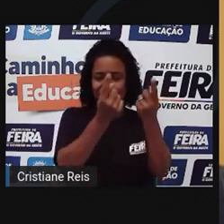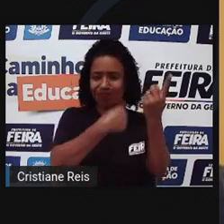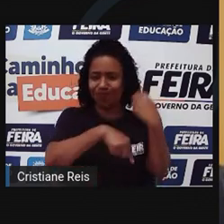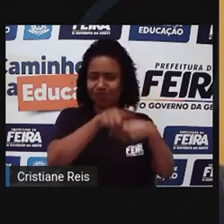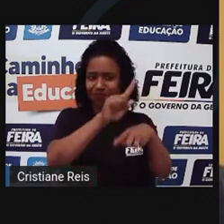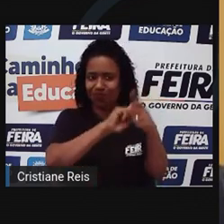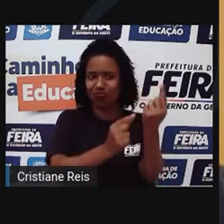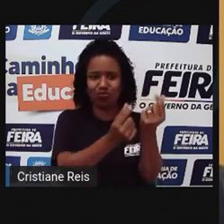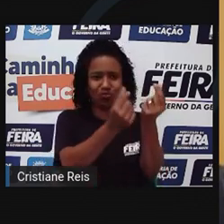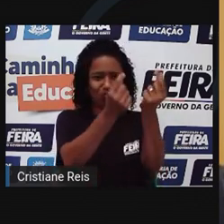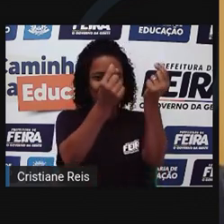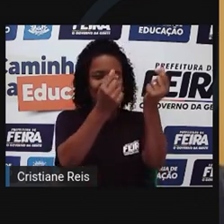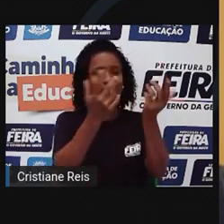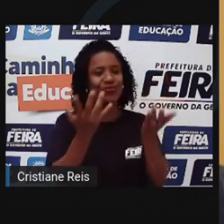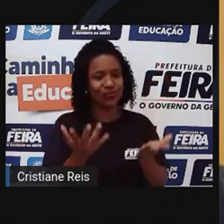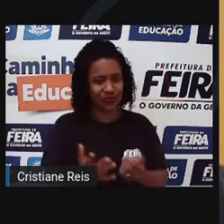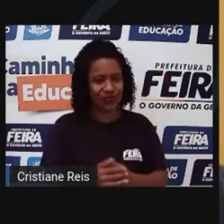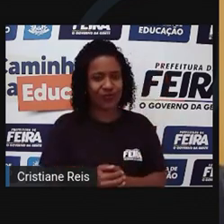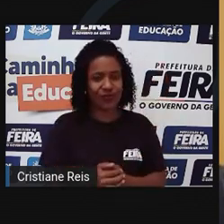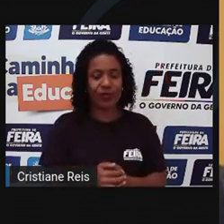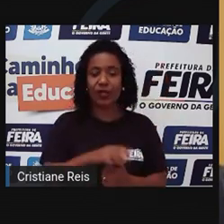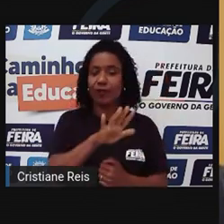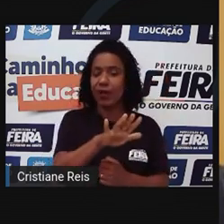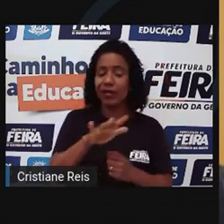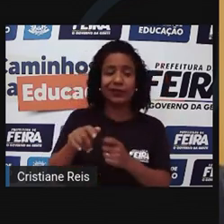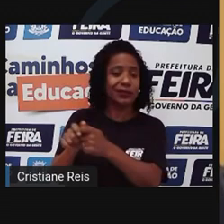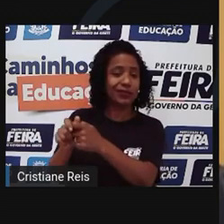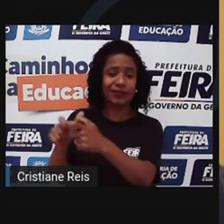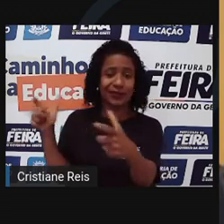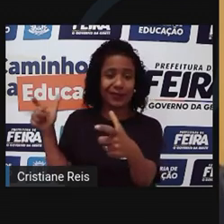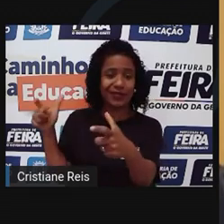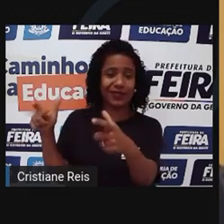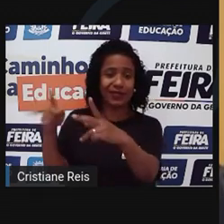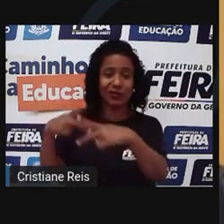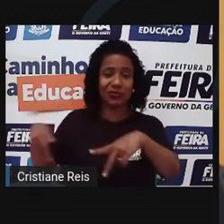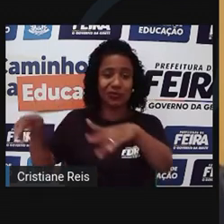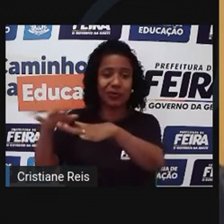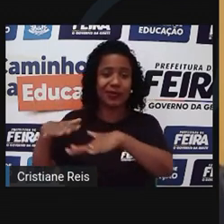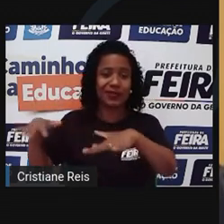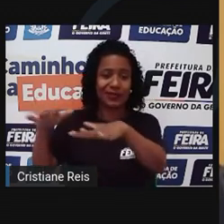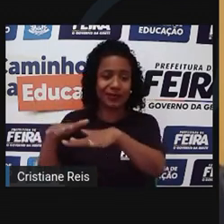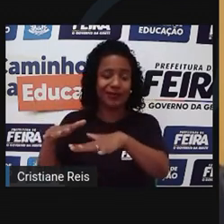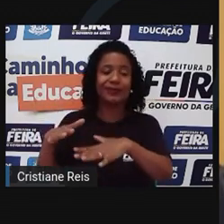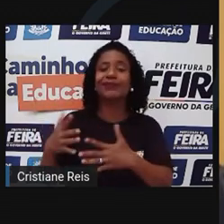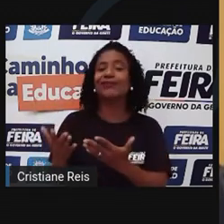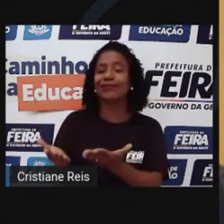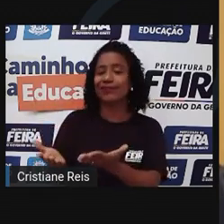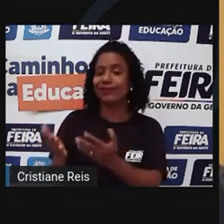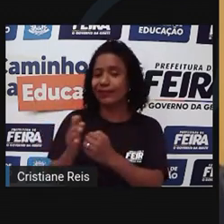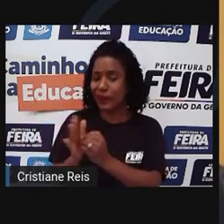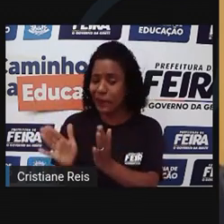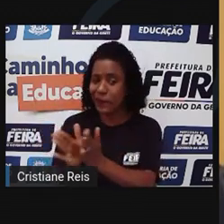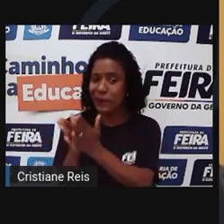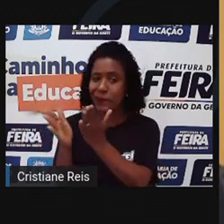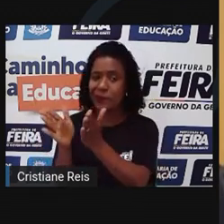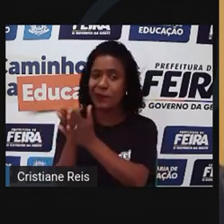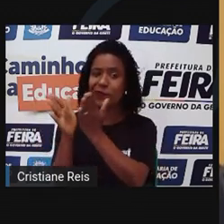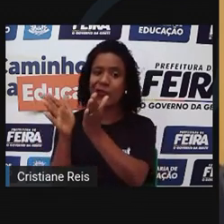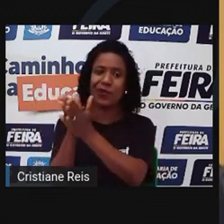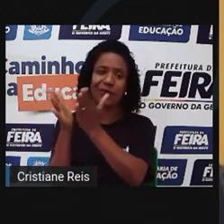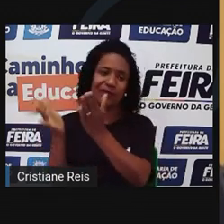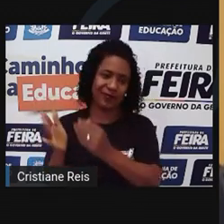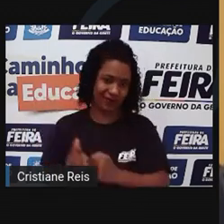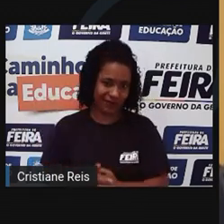mundo, ao passo que a grande maioria da população vive numa situação de pobreza, basicamente,